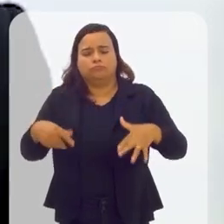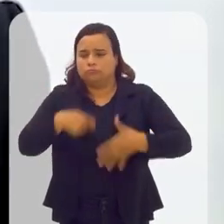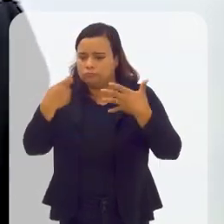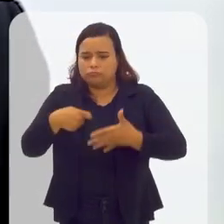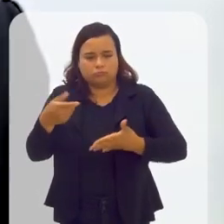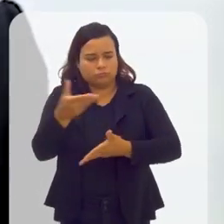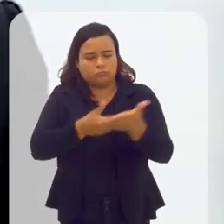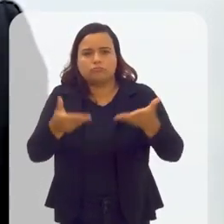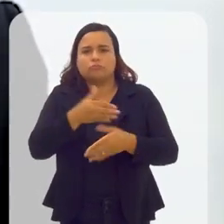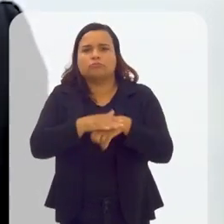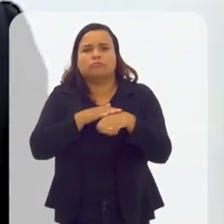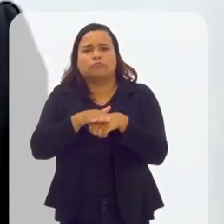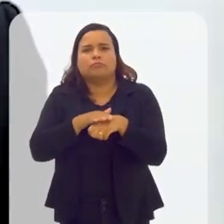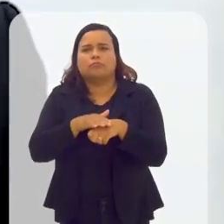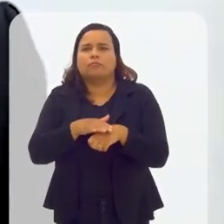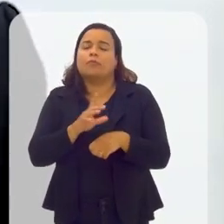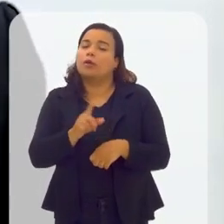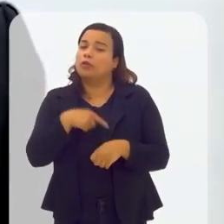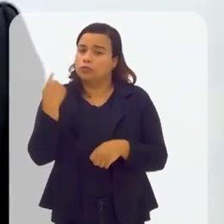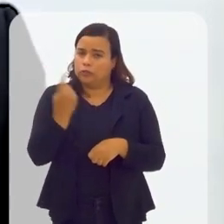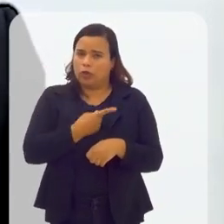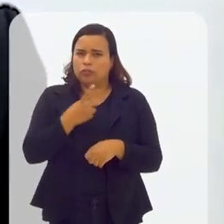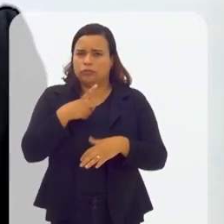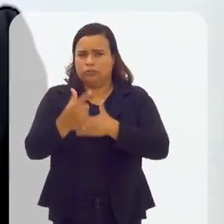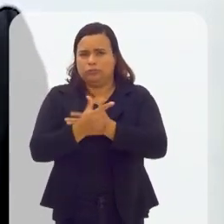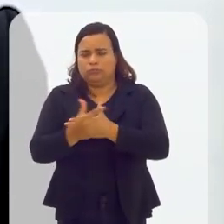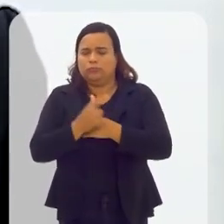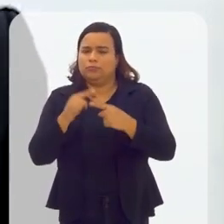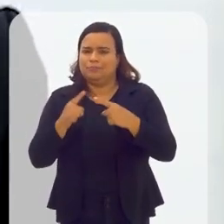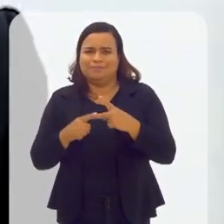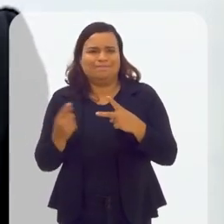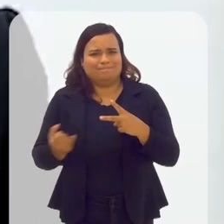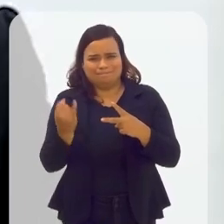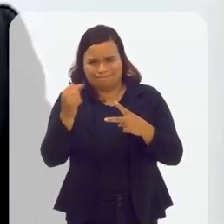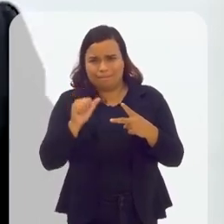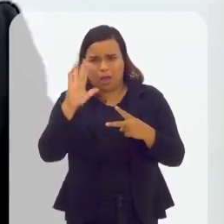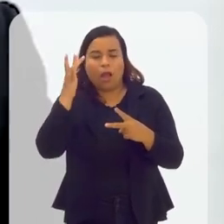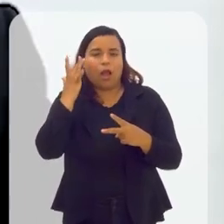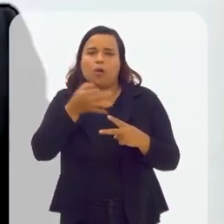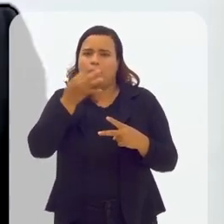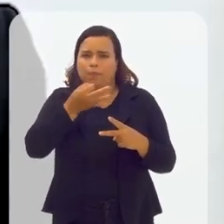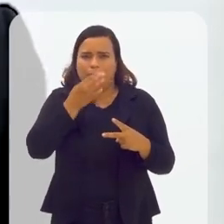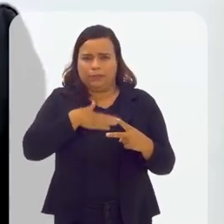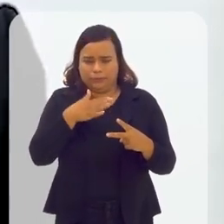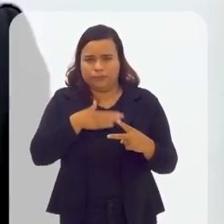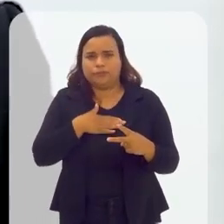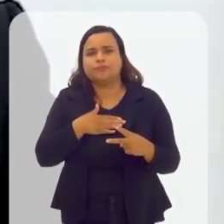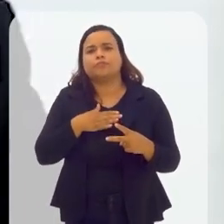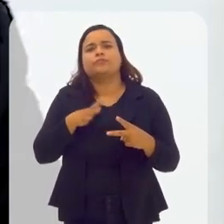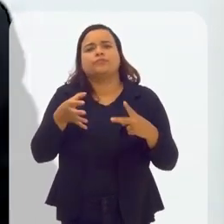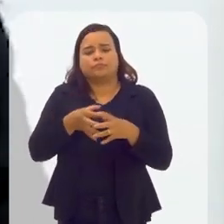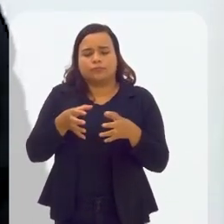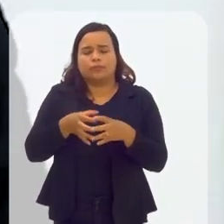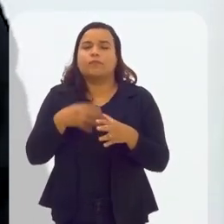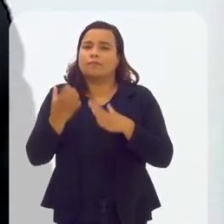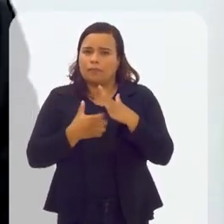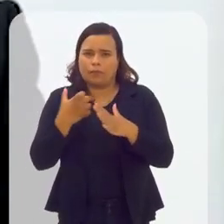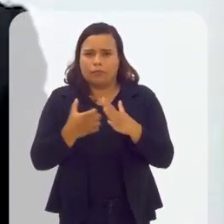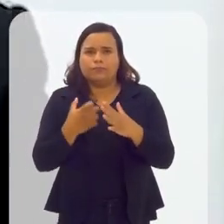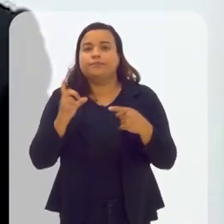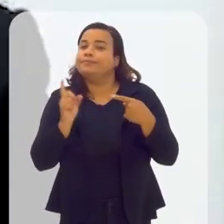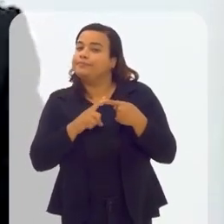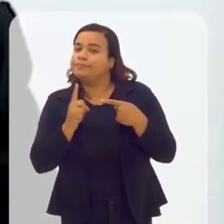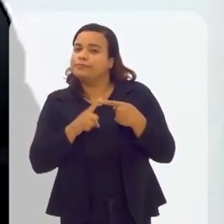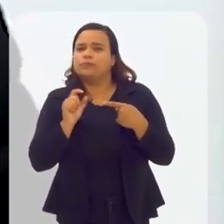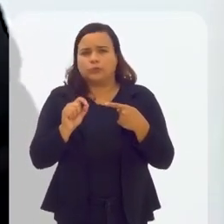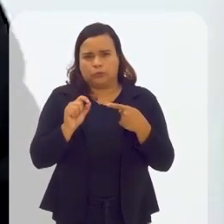aqui, acho que a gente tem dois papéis fundamentais como entidade empresarial.